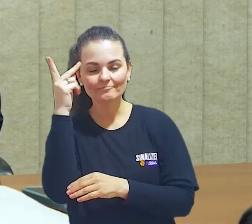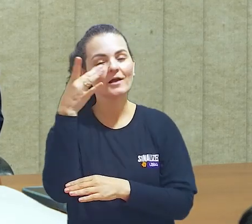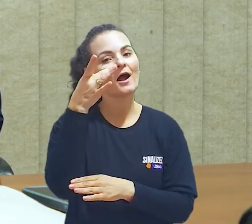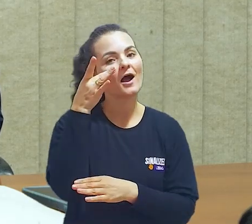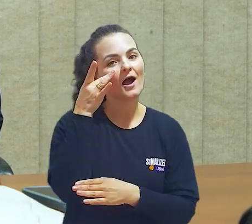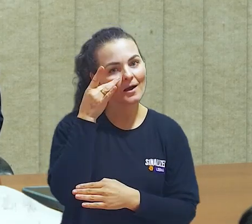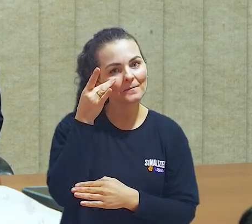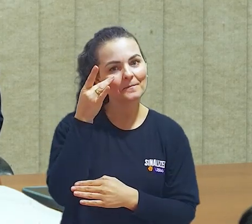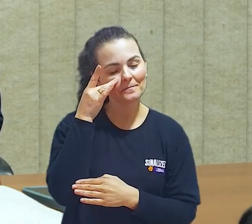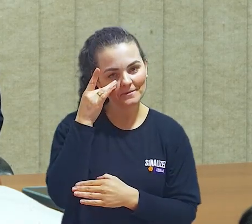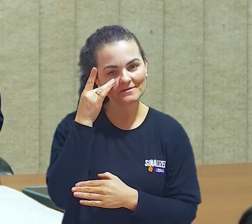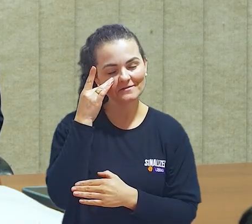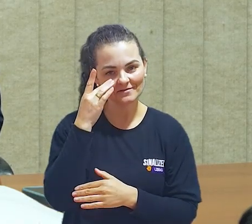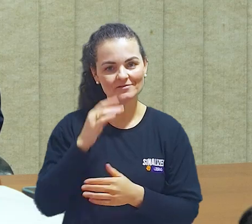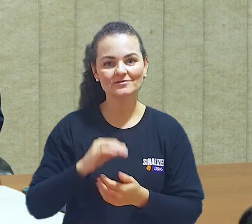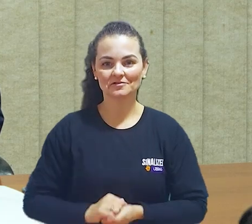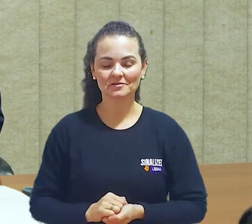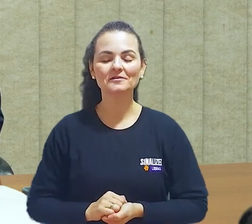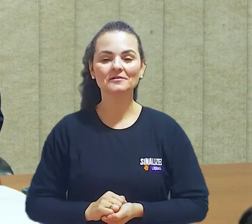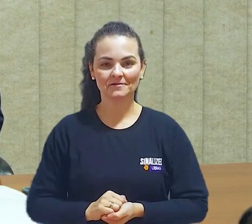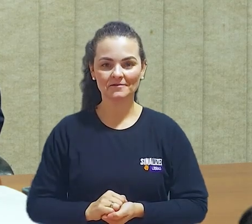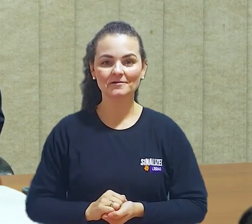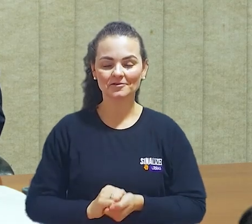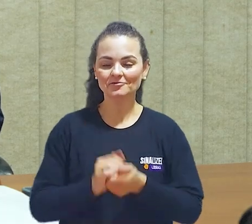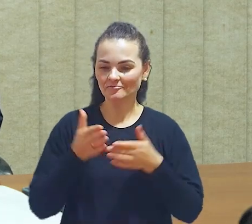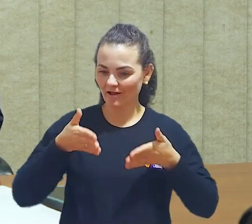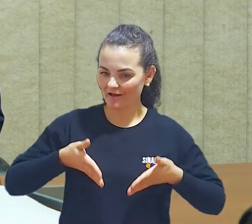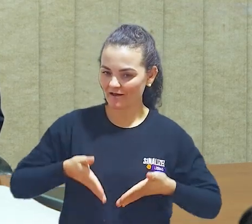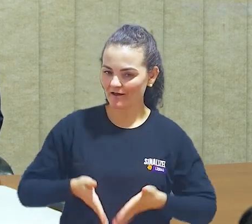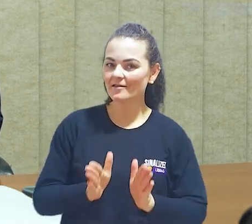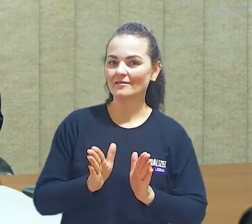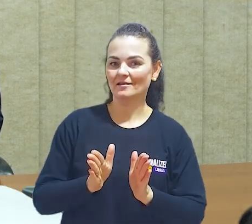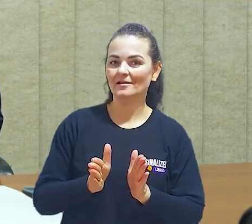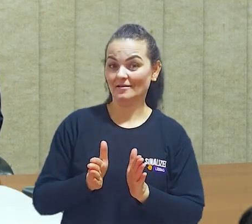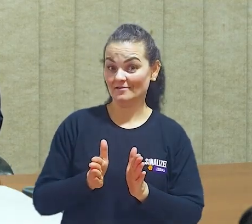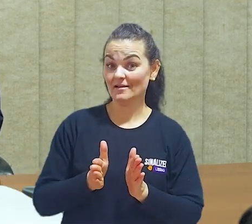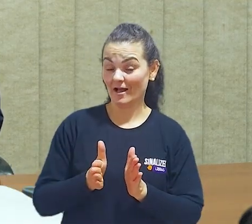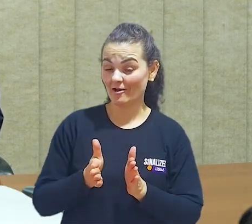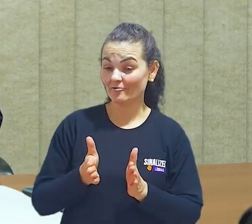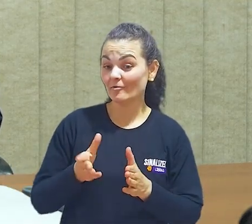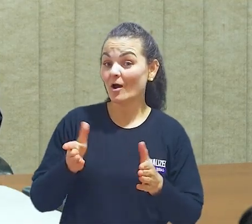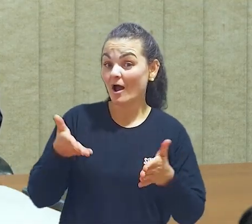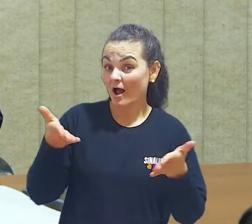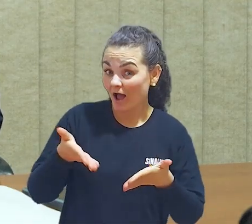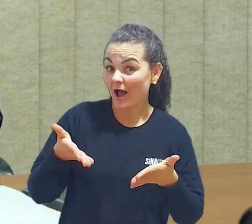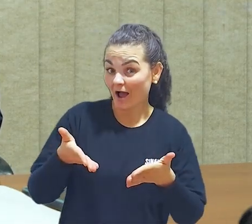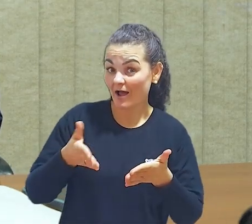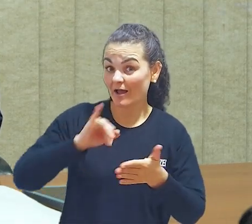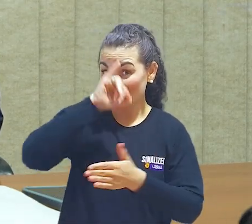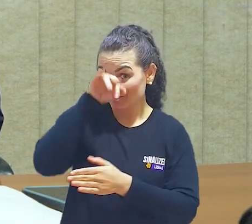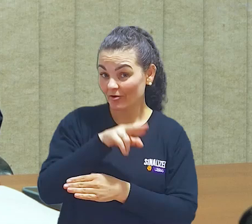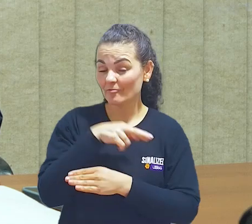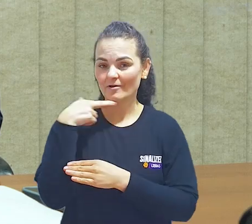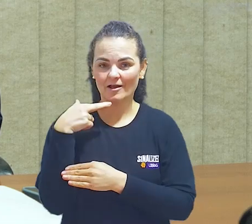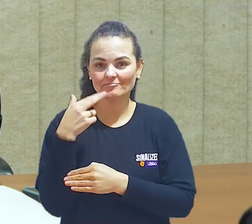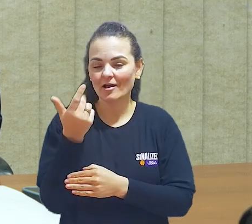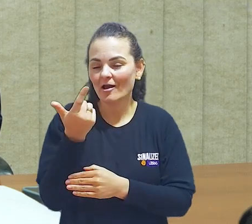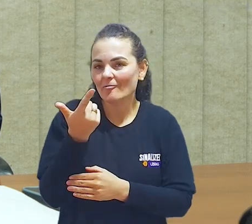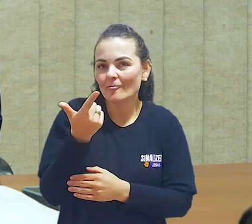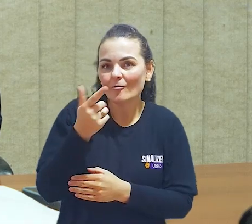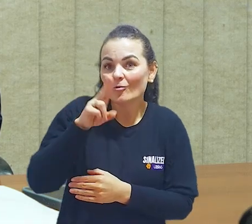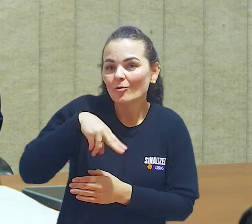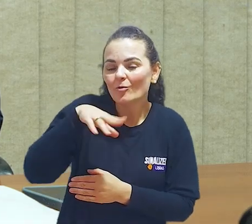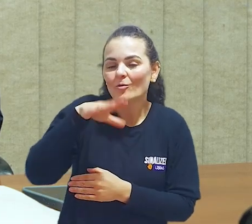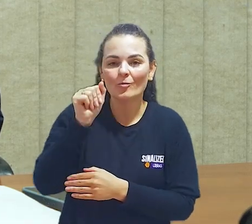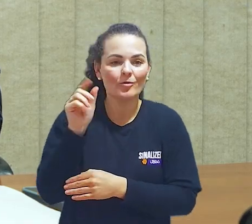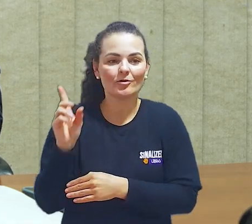ali, embora alguns nascidos e se criados em Jaraguá do Sul, acredito, nunca tinham ido numa sessão da Câmara e acabaram participando.